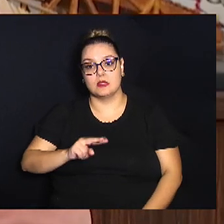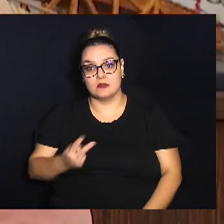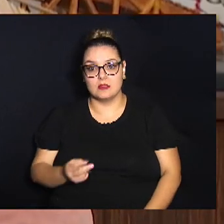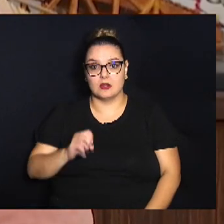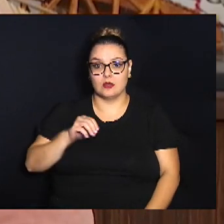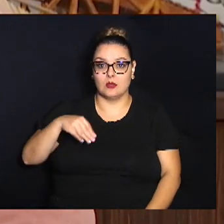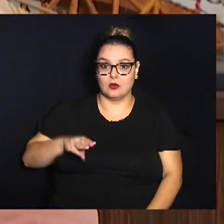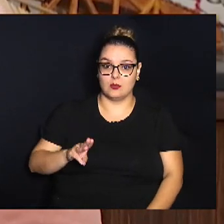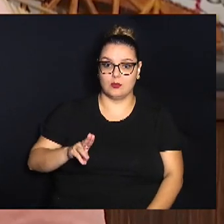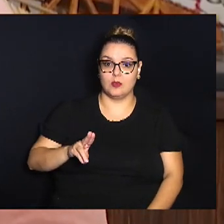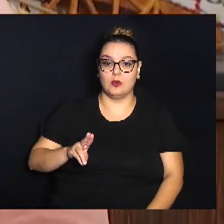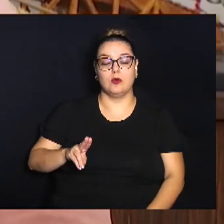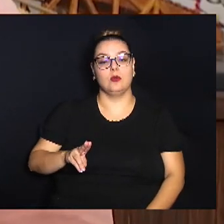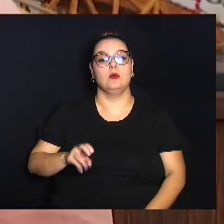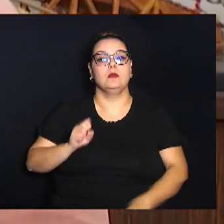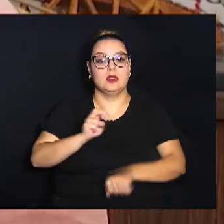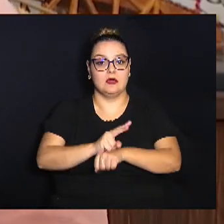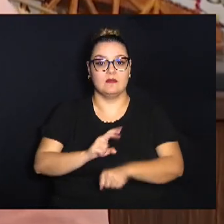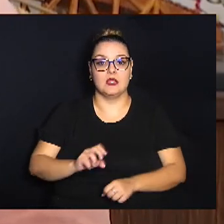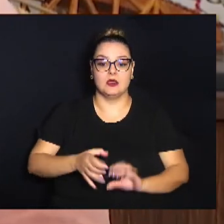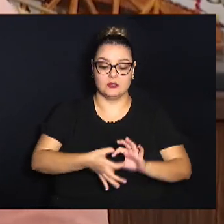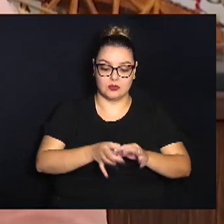nesse edital de vagas olímpicas da Unicamp.